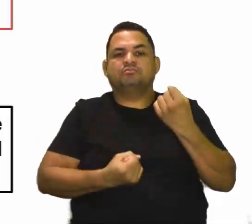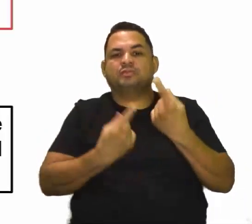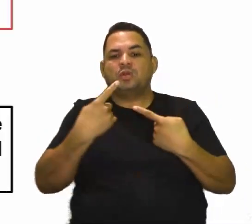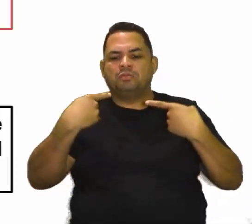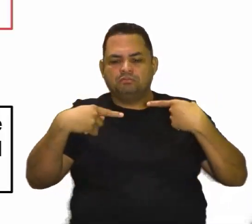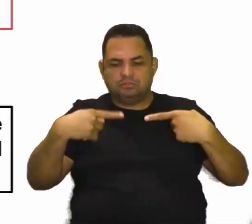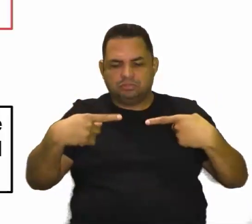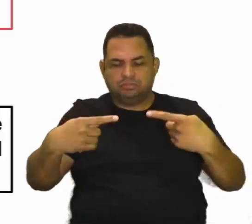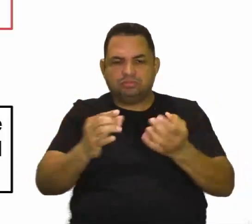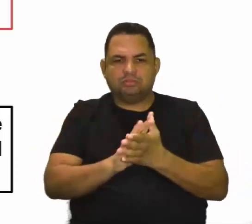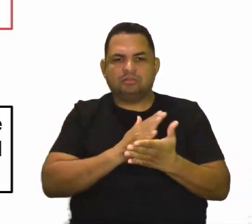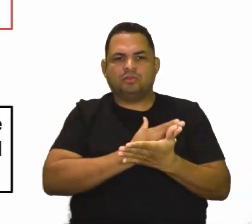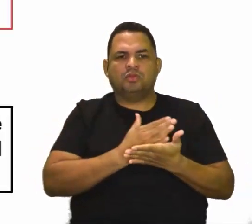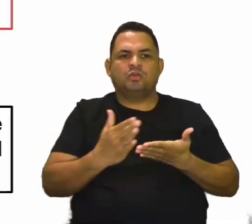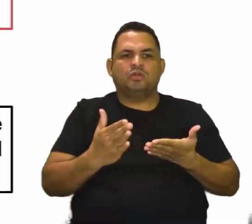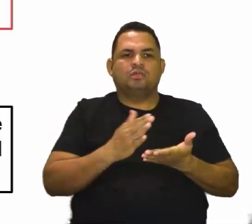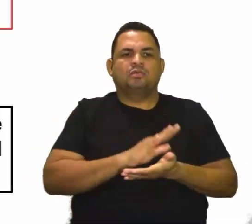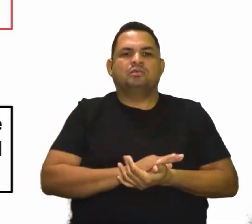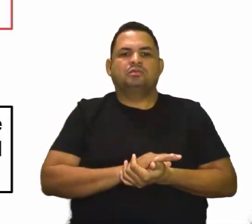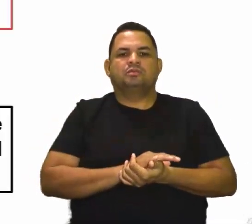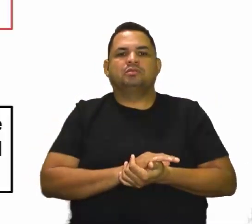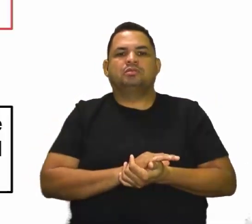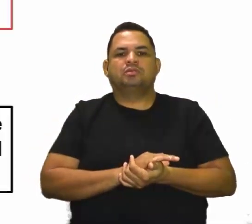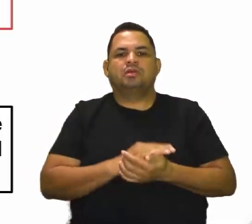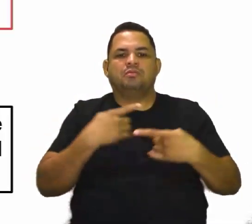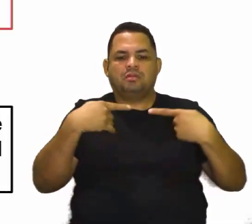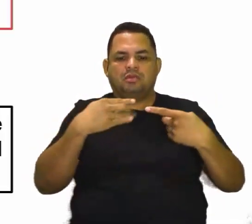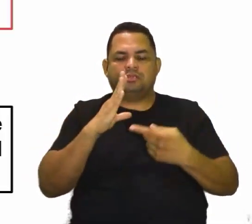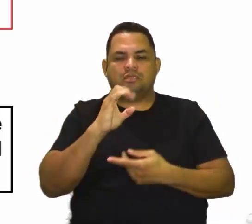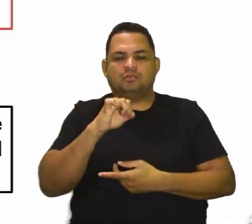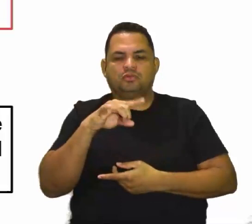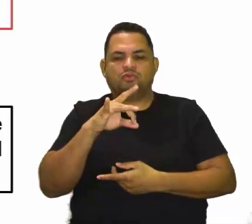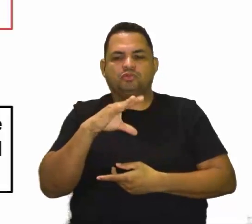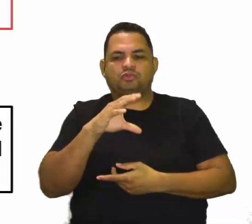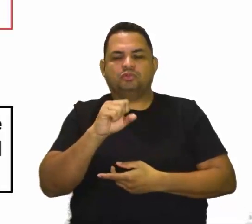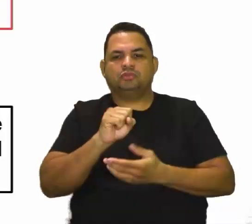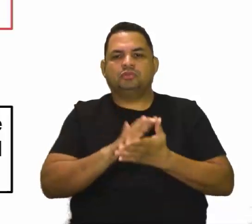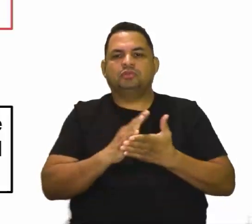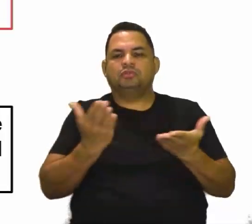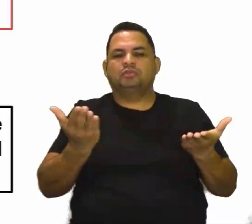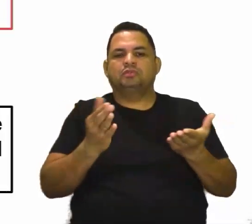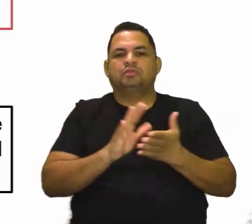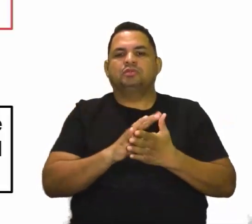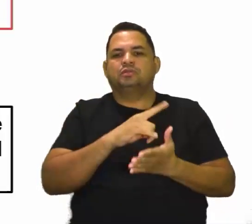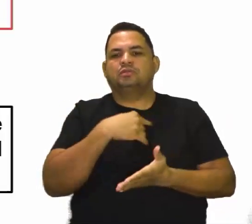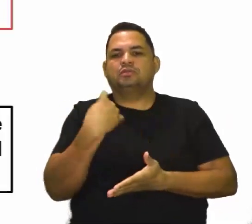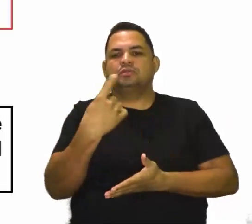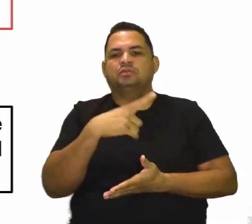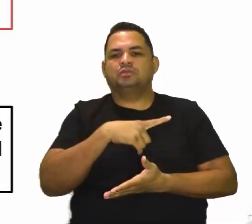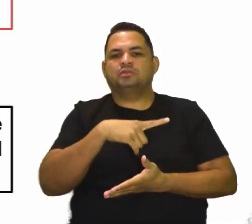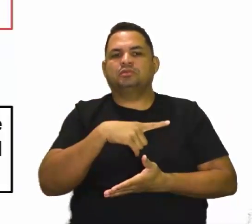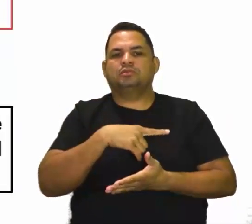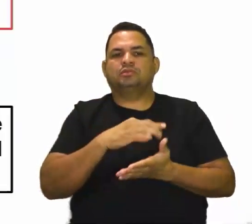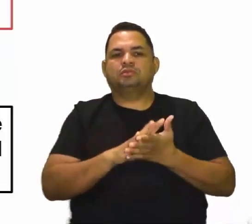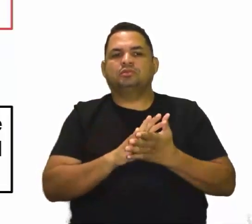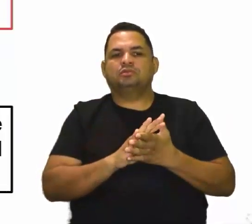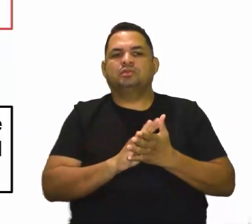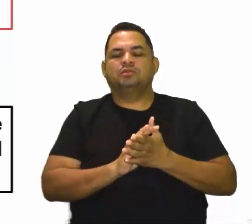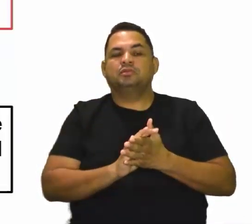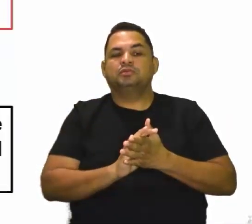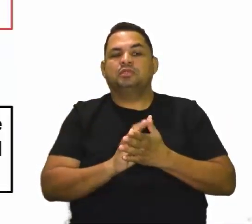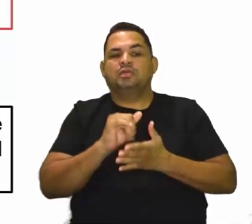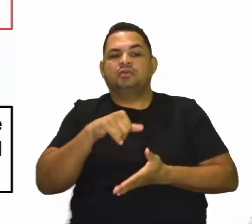confrontos. A gente começa vendo sobre a Guerra de Canudos. Na Guerra de Canudos, nós temos uma figura mítica de Antônio